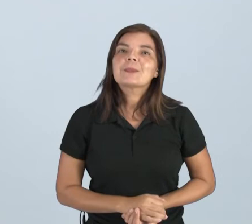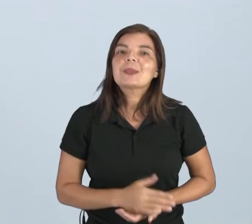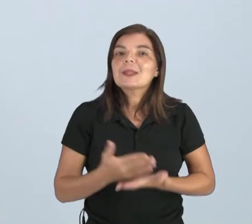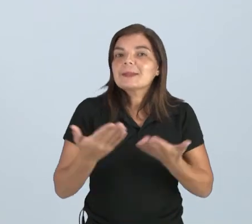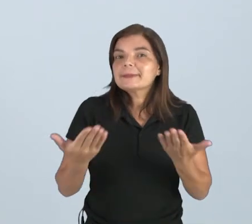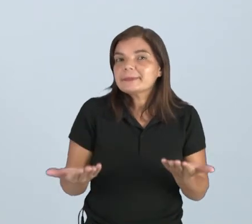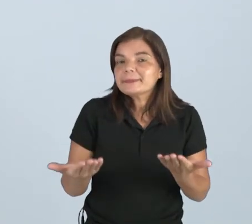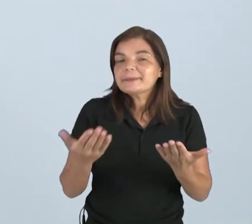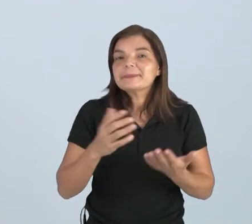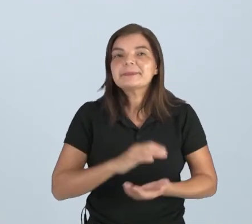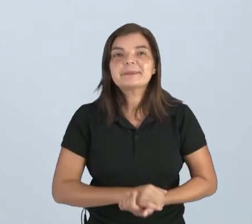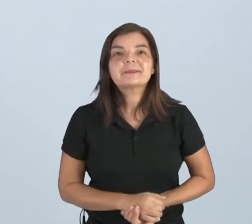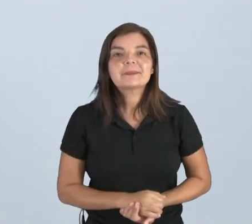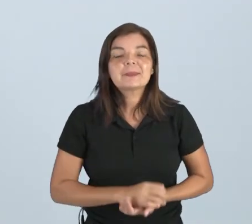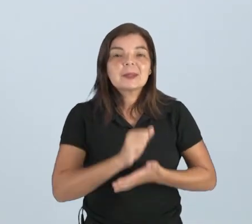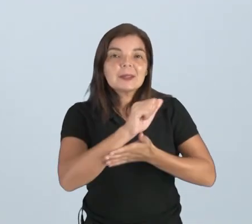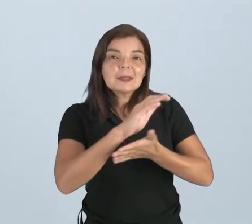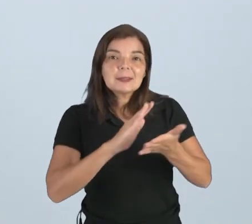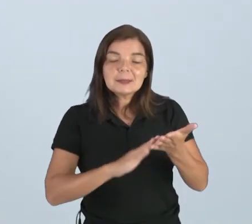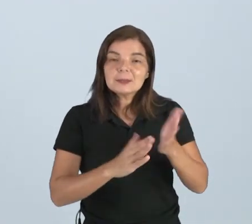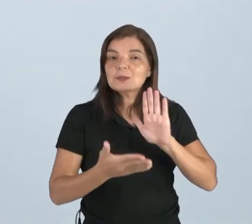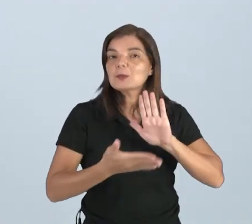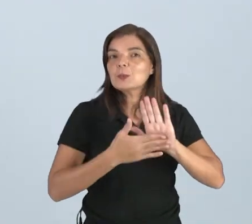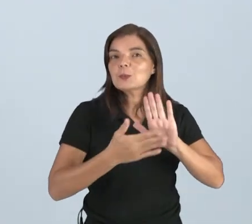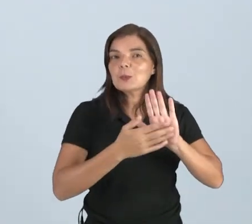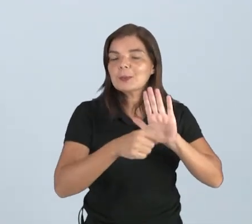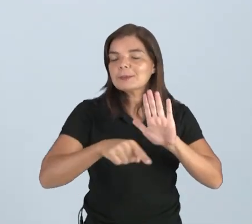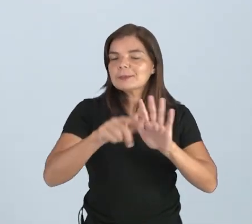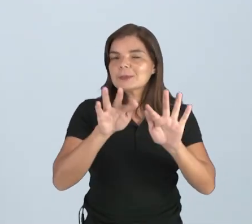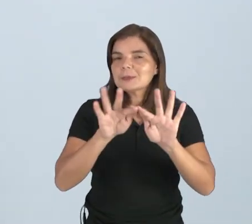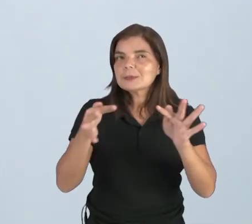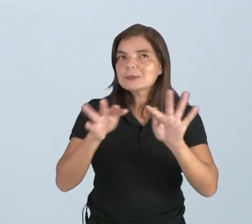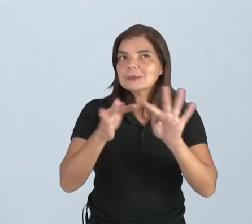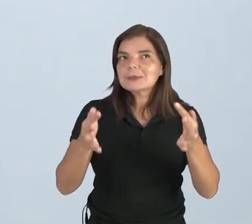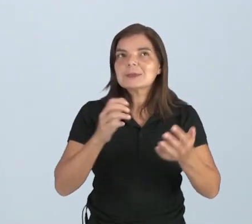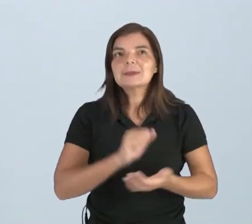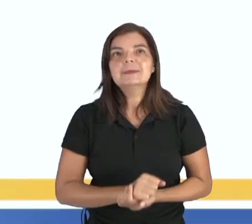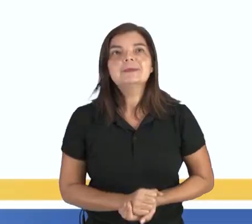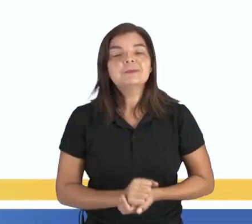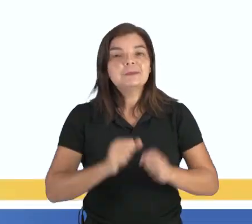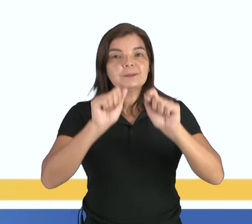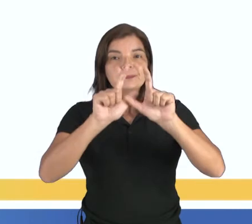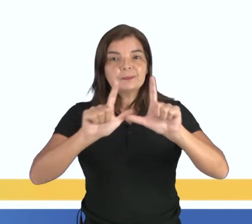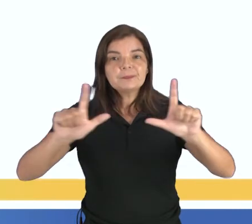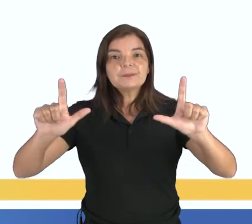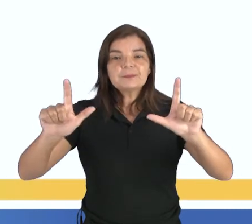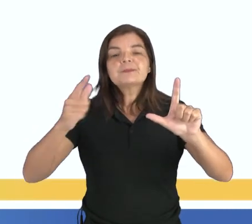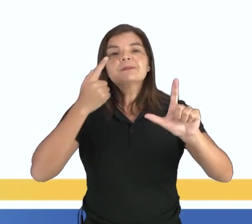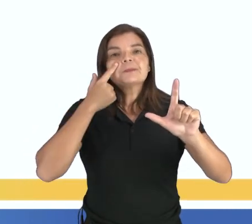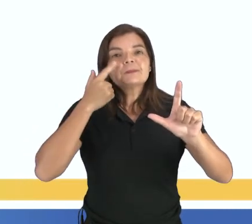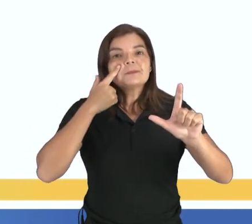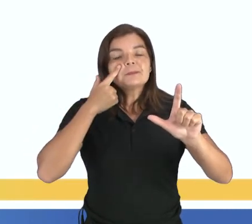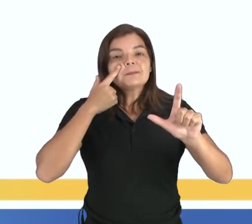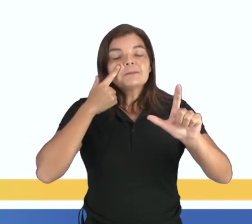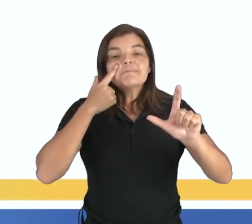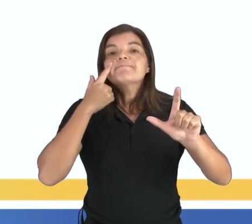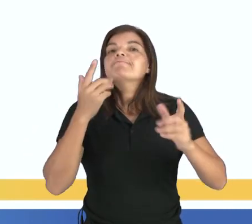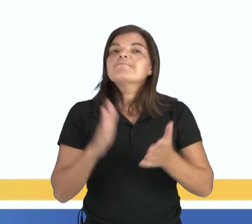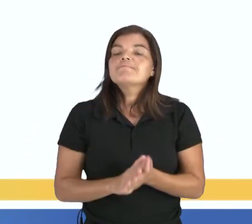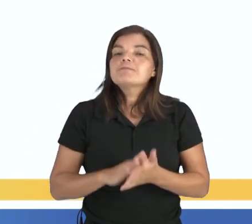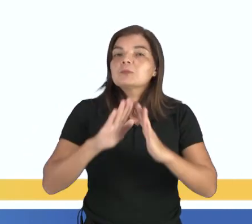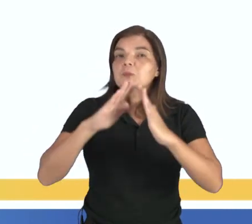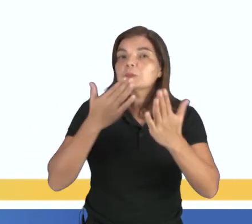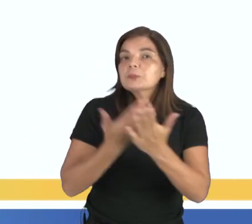Então, na atividade que eu proponho, bem simples, olha só esse cartaz. Observe essa faixa, uma determinada